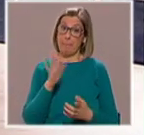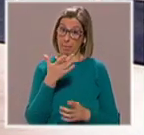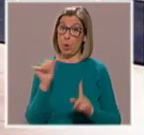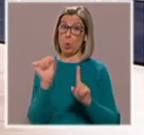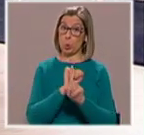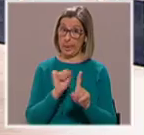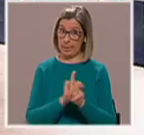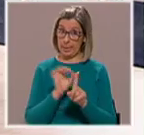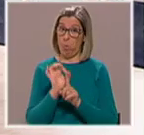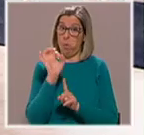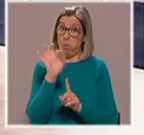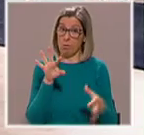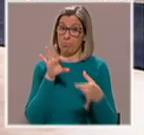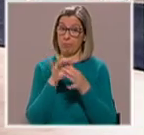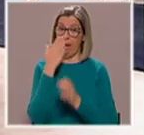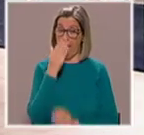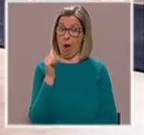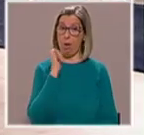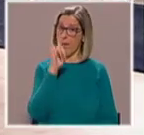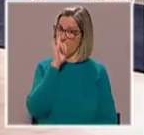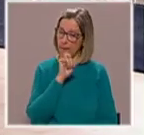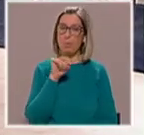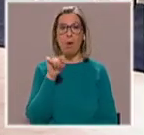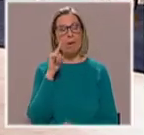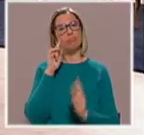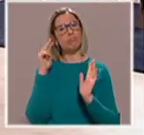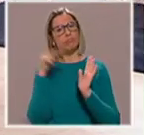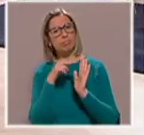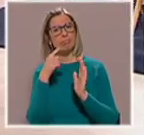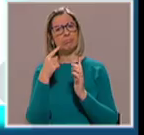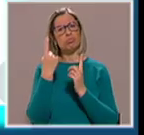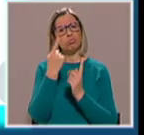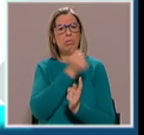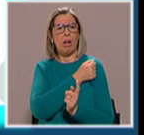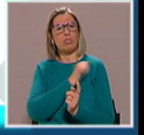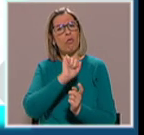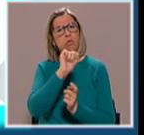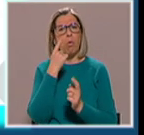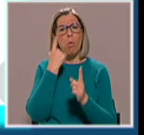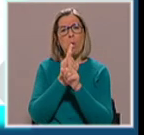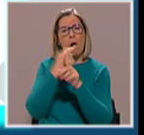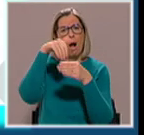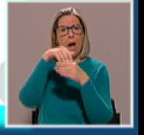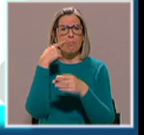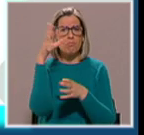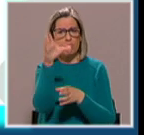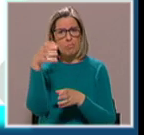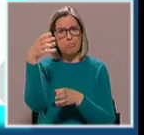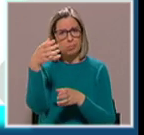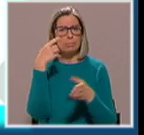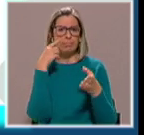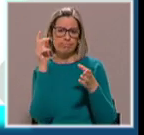vos propusemos na aula anterior. Se bem se lembram, era para analisar então um produto embalado que costumasses consumir